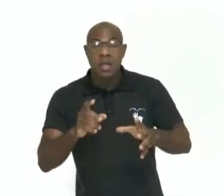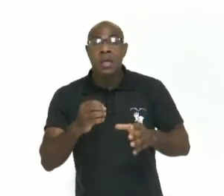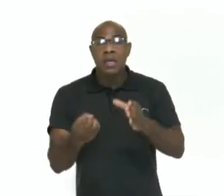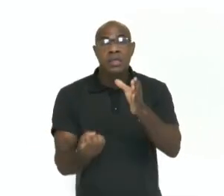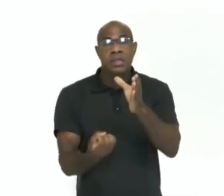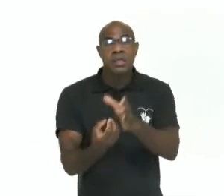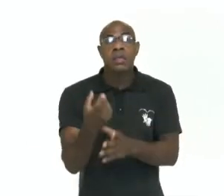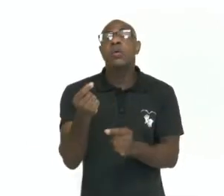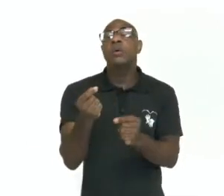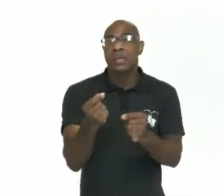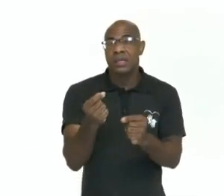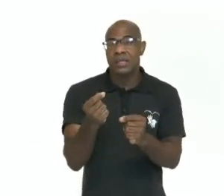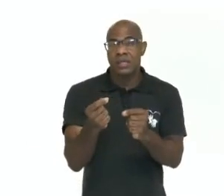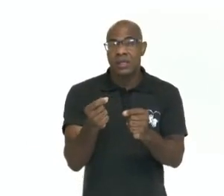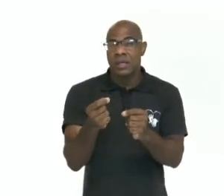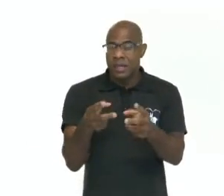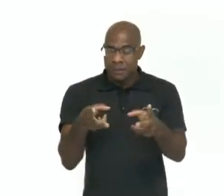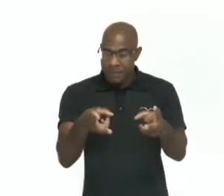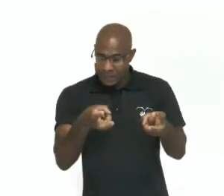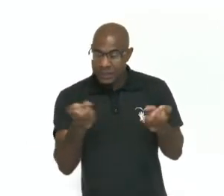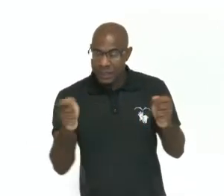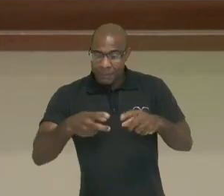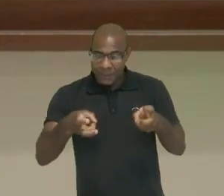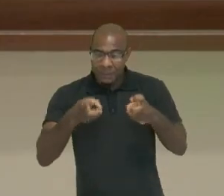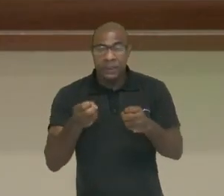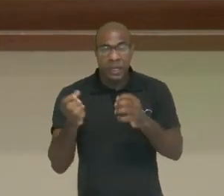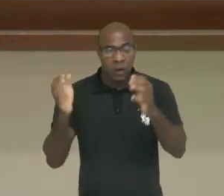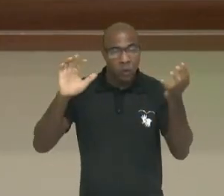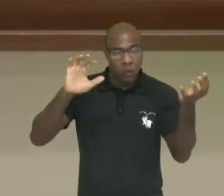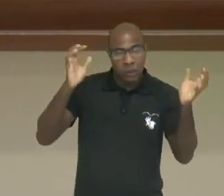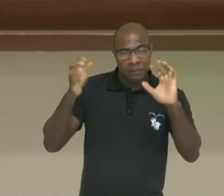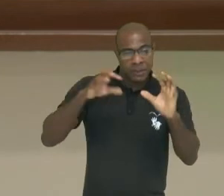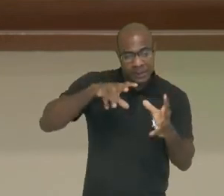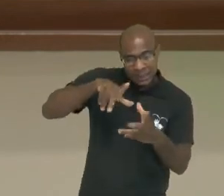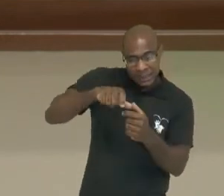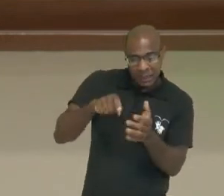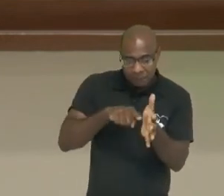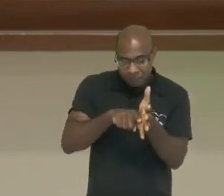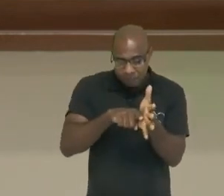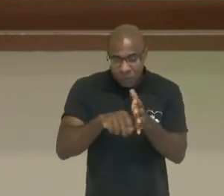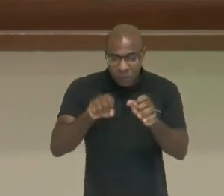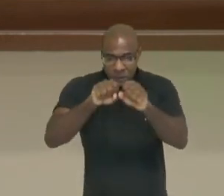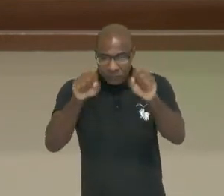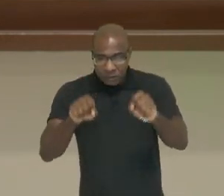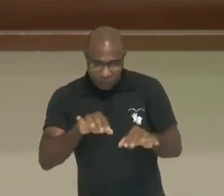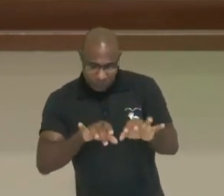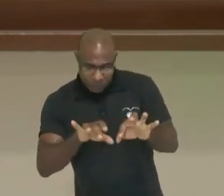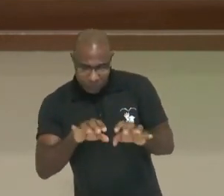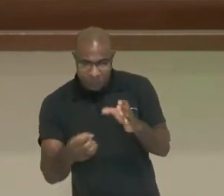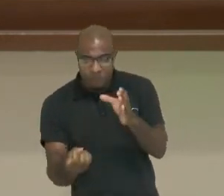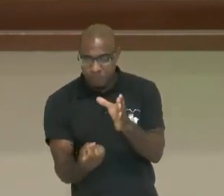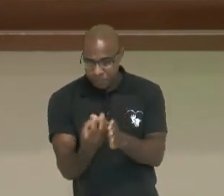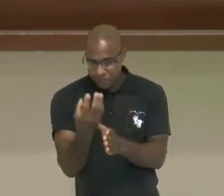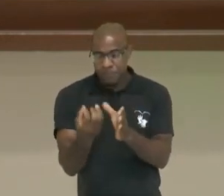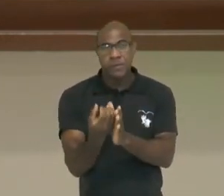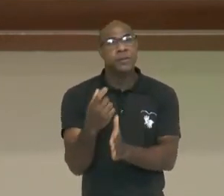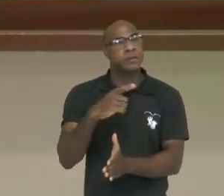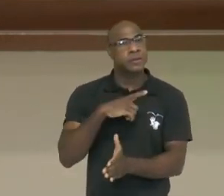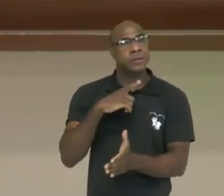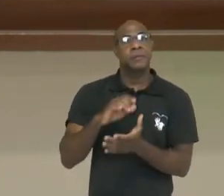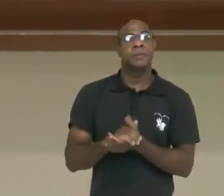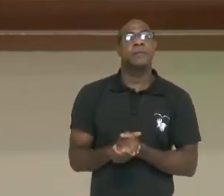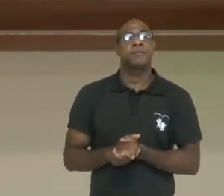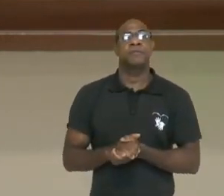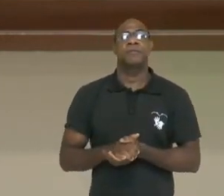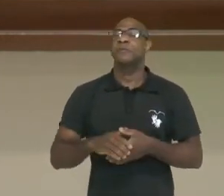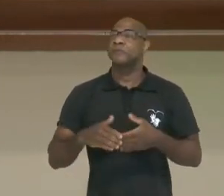chamados modelos climáticos. A notícia, ela segue. Deixa eu ver só esse pedacinho